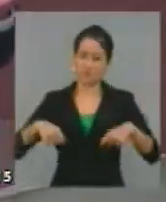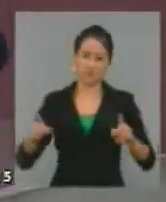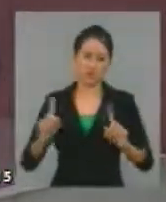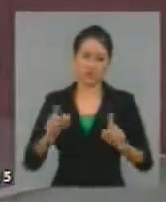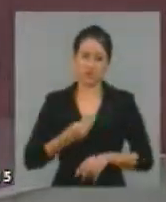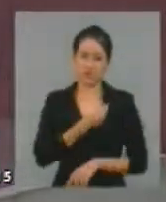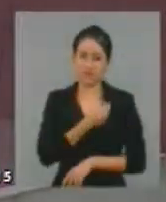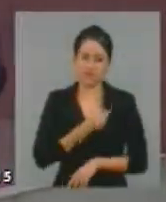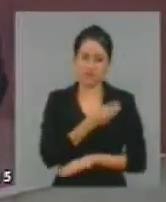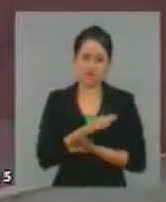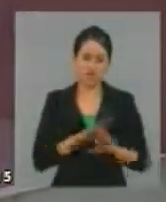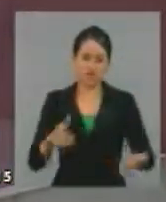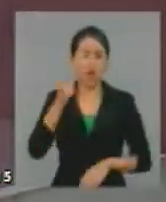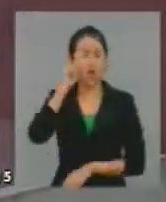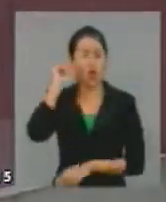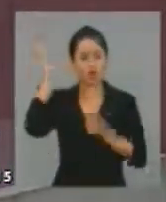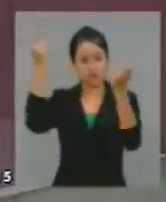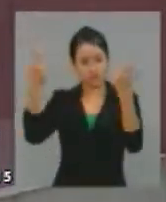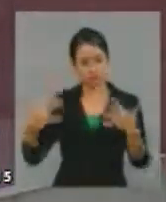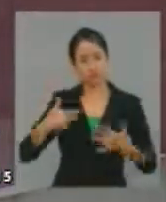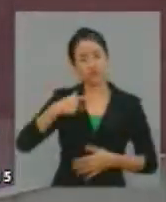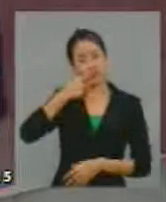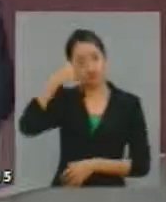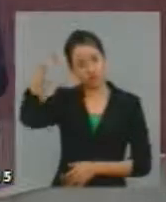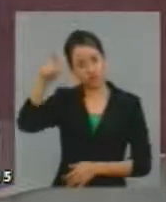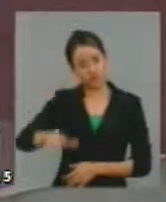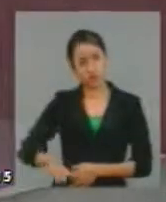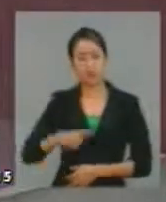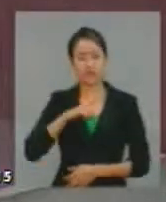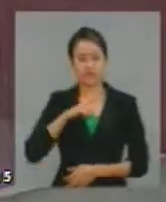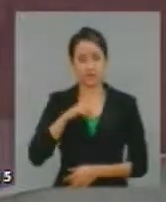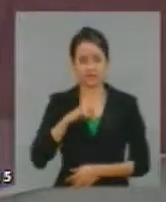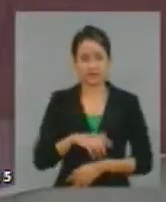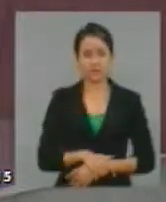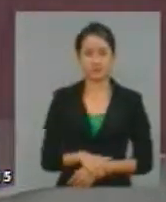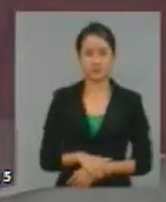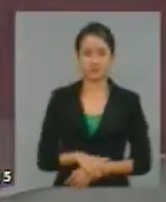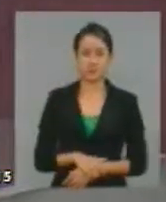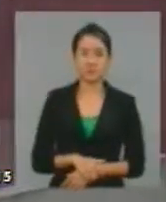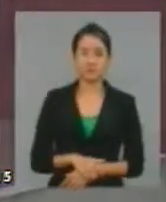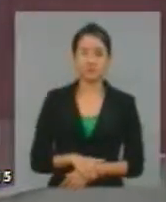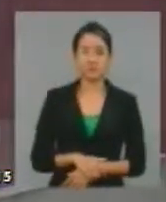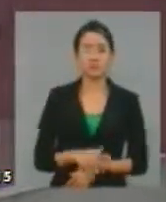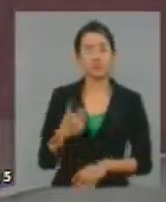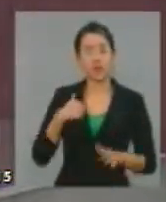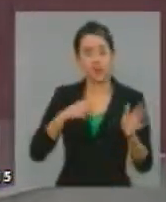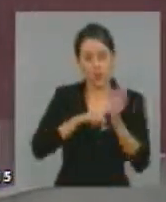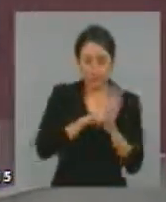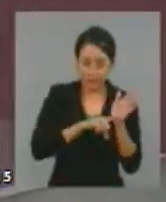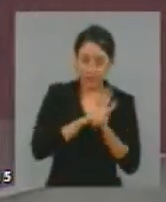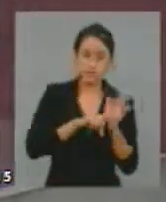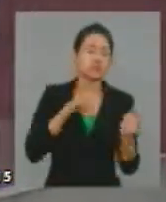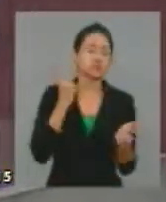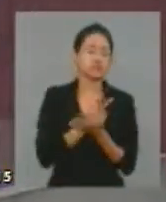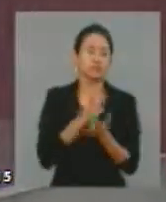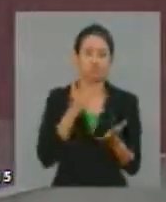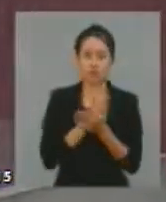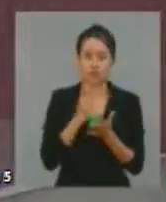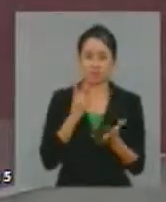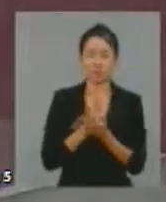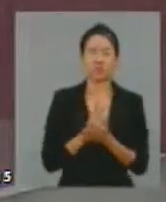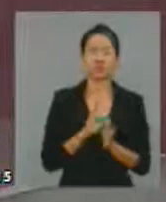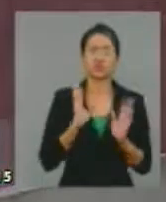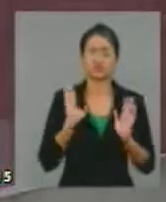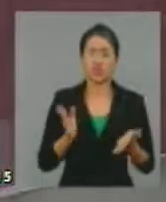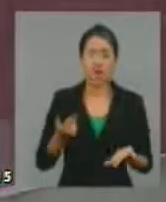colocar, ontem eu falei sobre isso, vou repetir. Existem, porque eu pesquiso isso há um bom tempo,